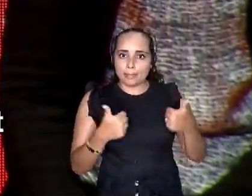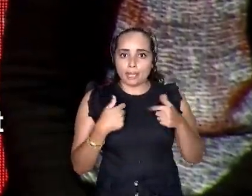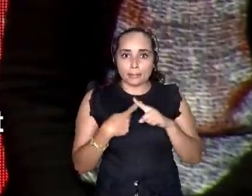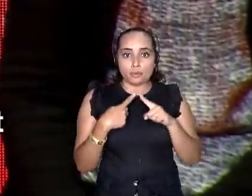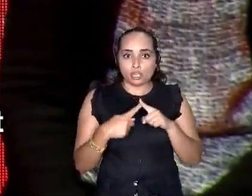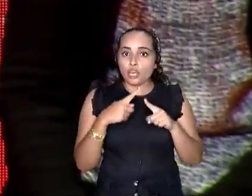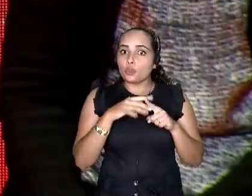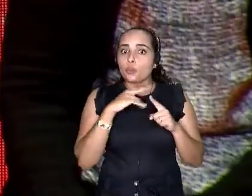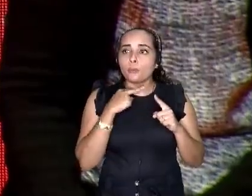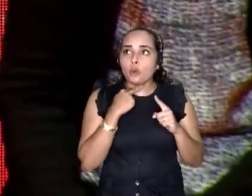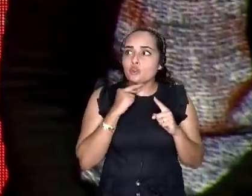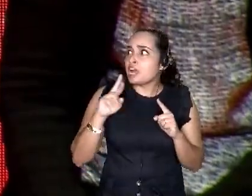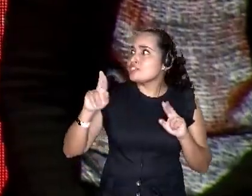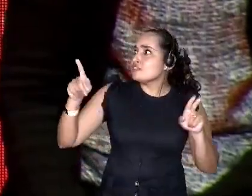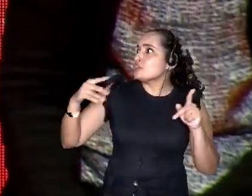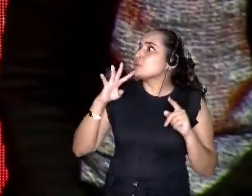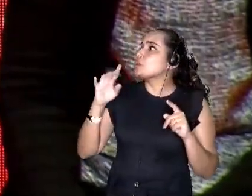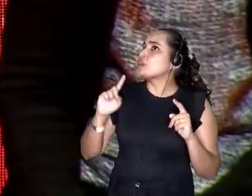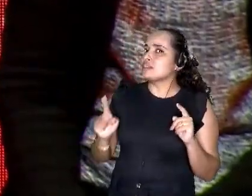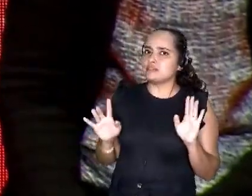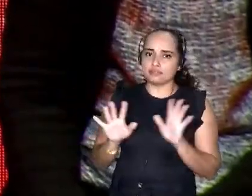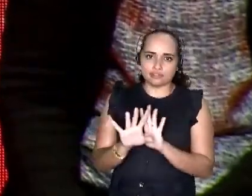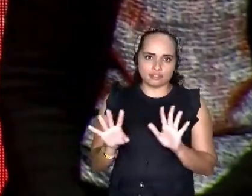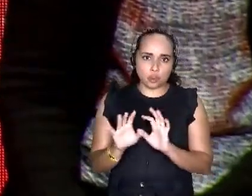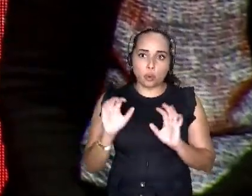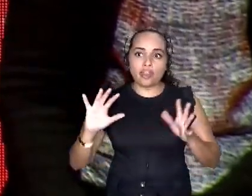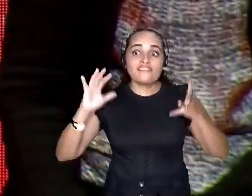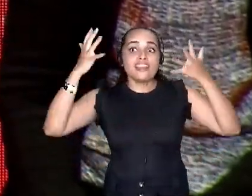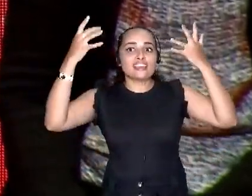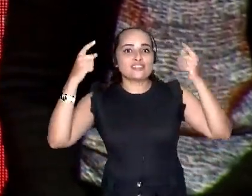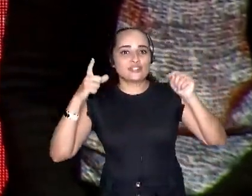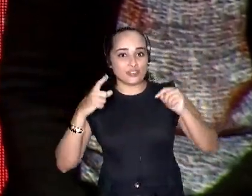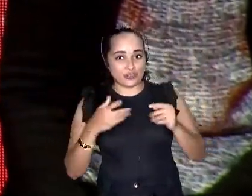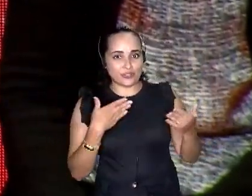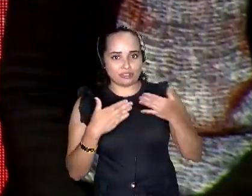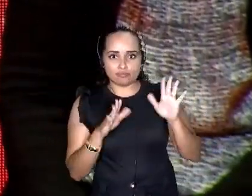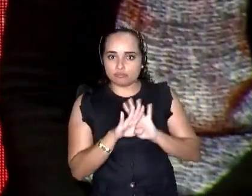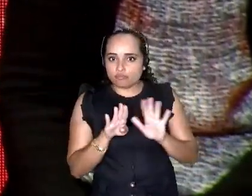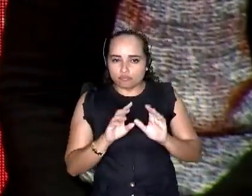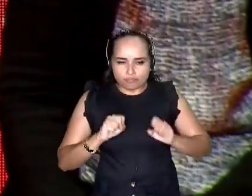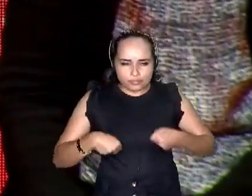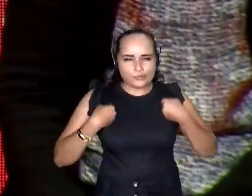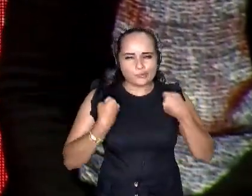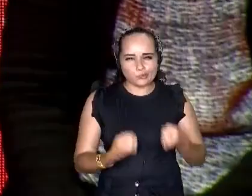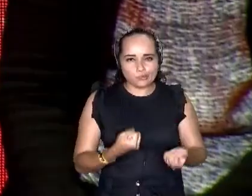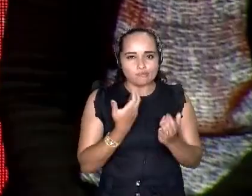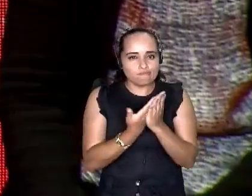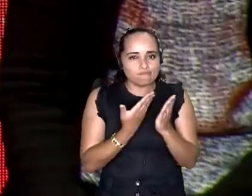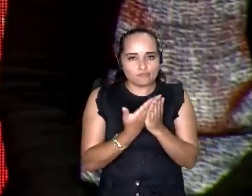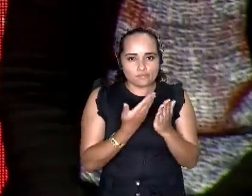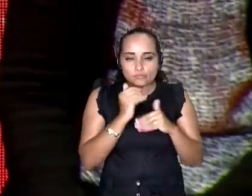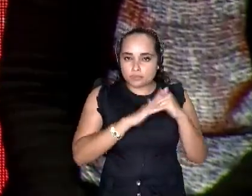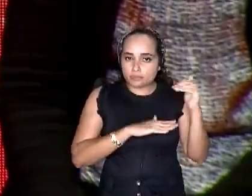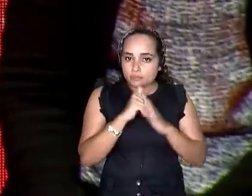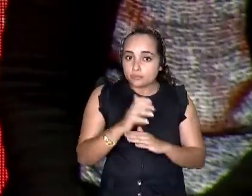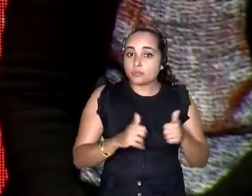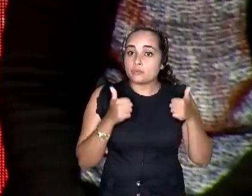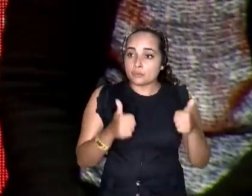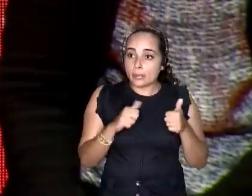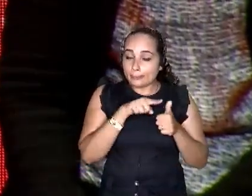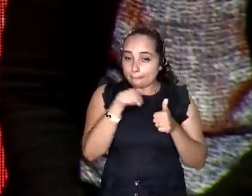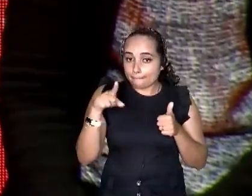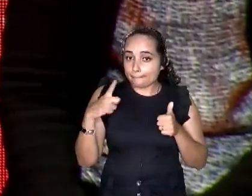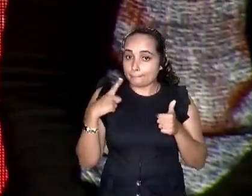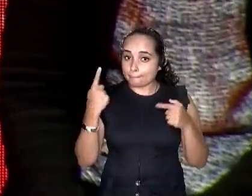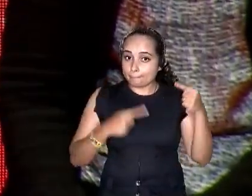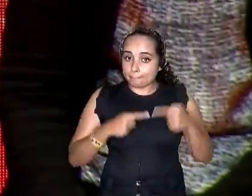ser alienígena, não é somente eventos. Dedique tempo, estude esse assunto, capacite-se, inclusive para poder ter